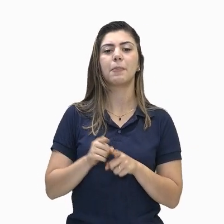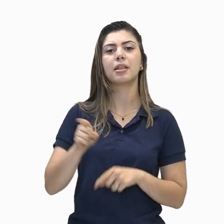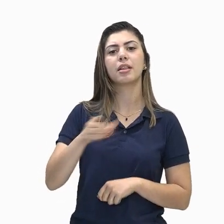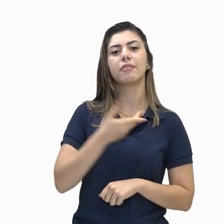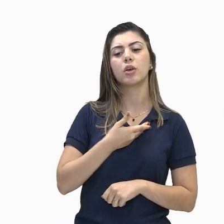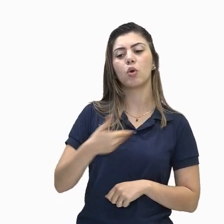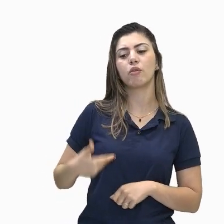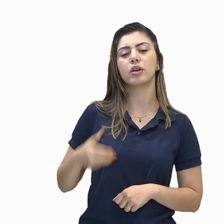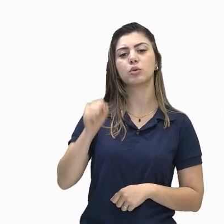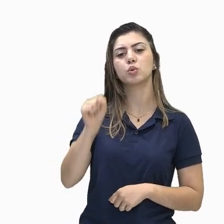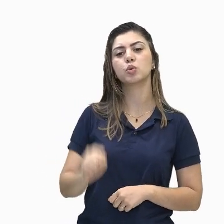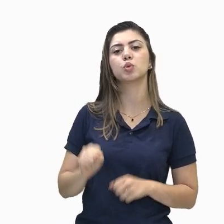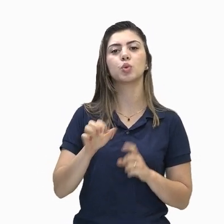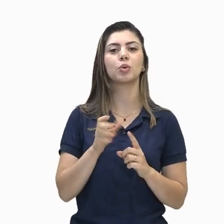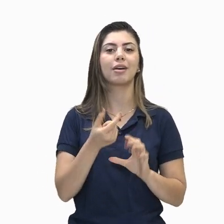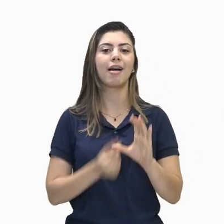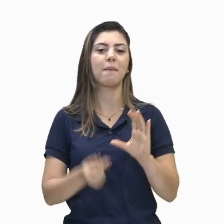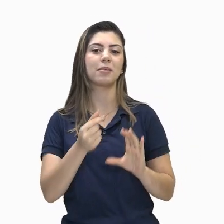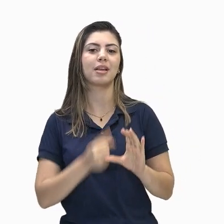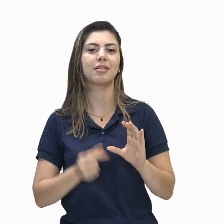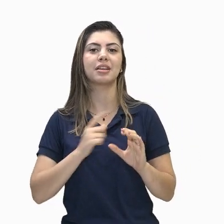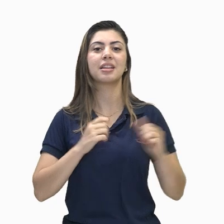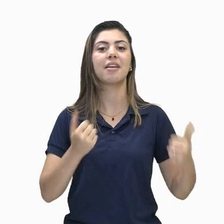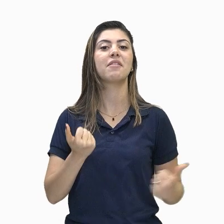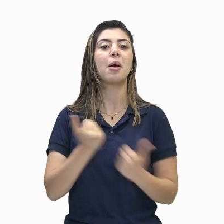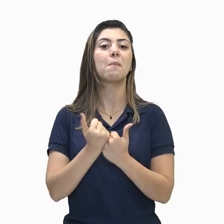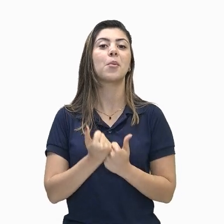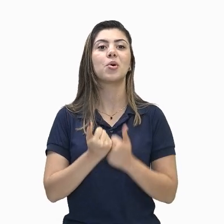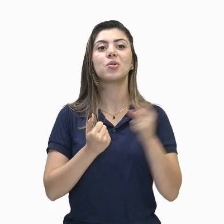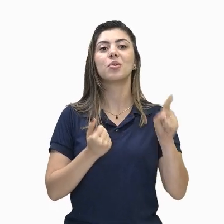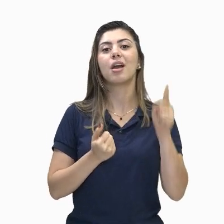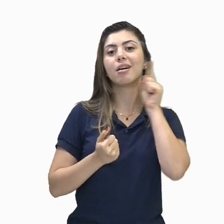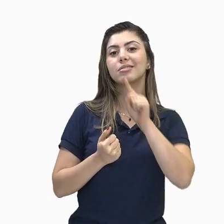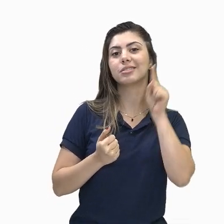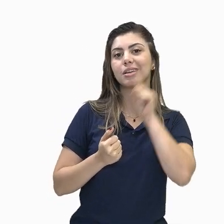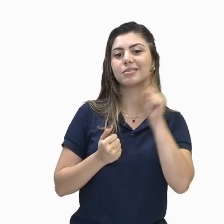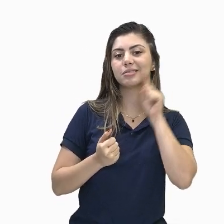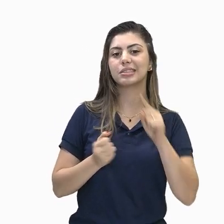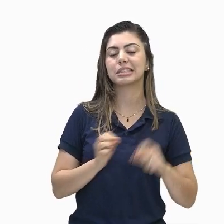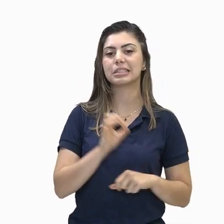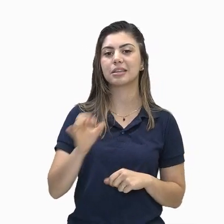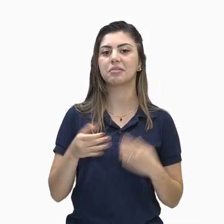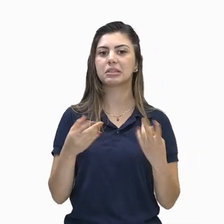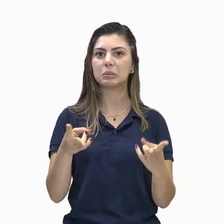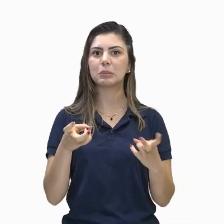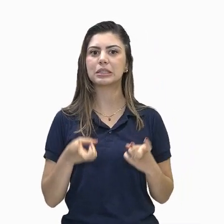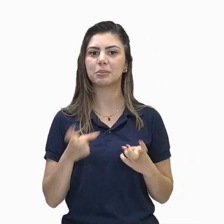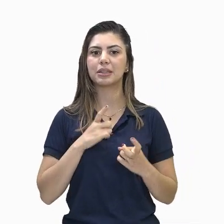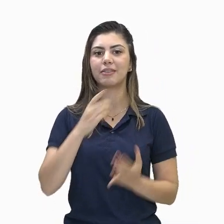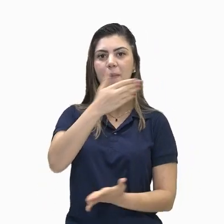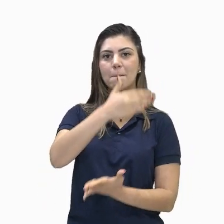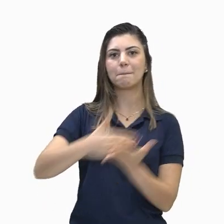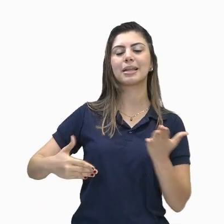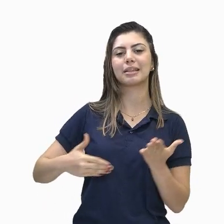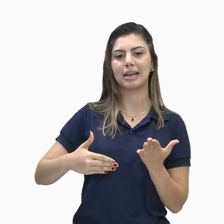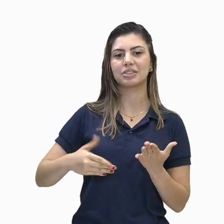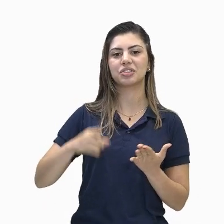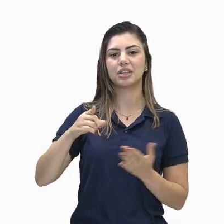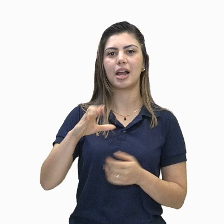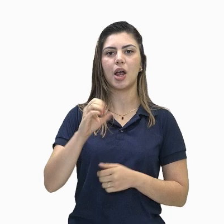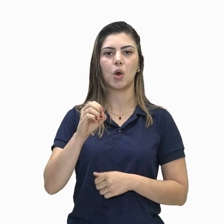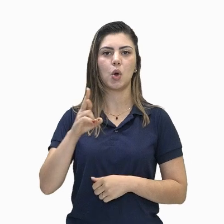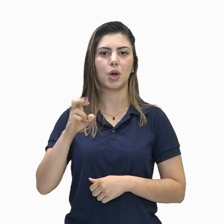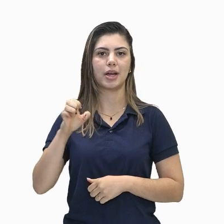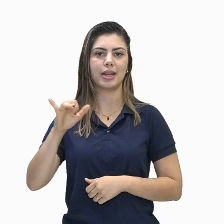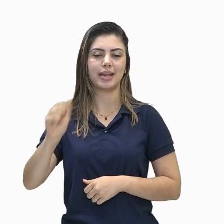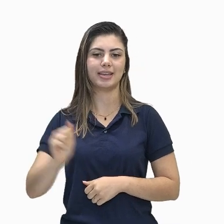sul, capitalista, apoiado pelos Estados Unidos. Então, temos essa divisão da Coreia ali